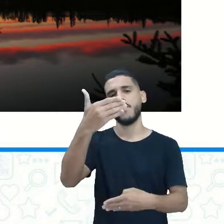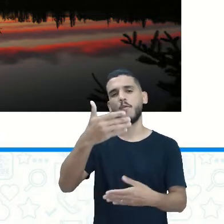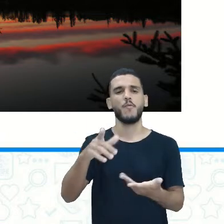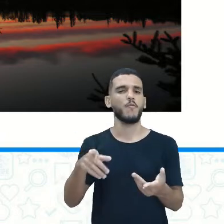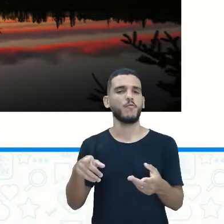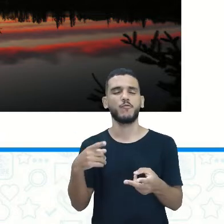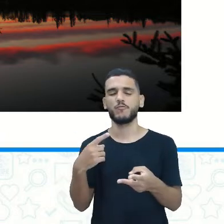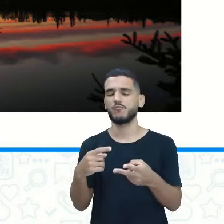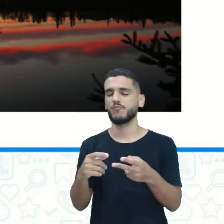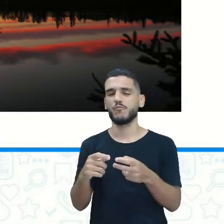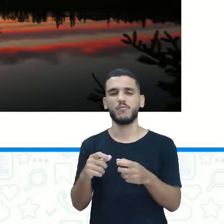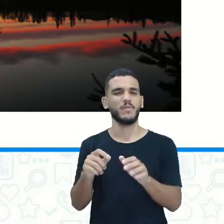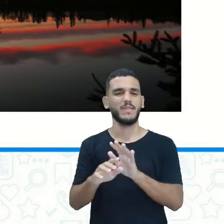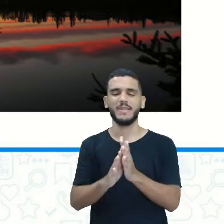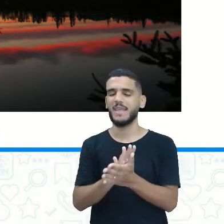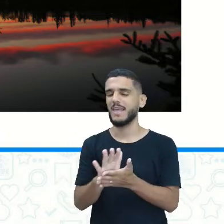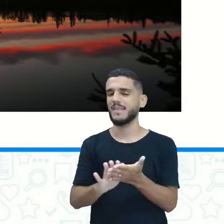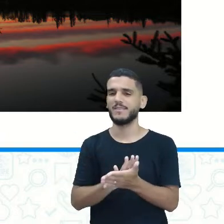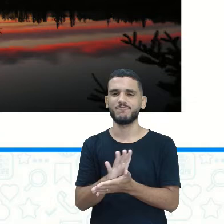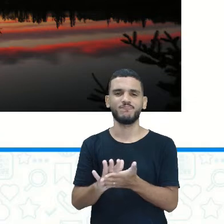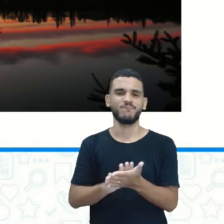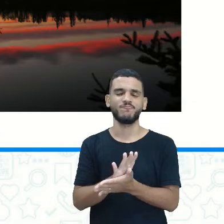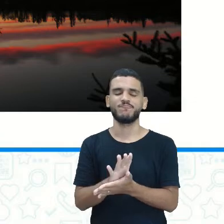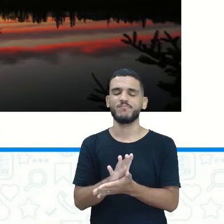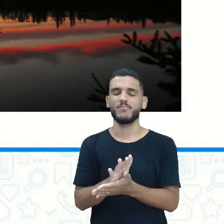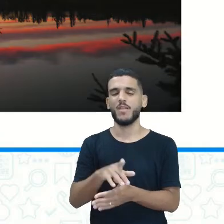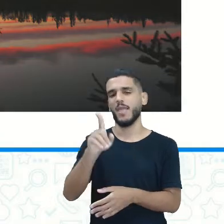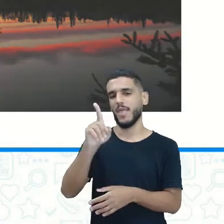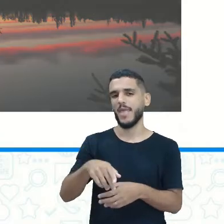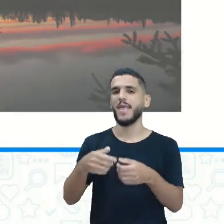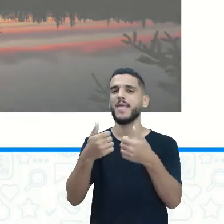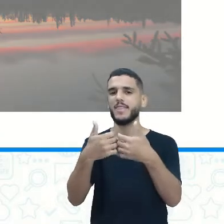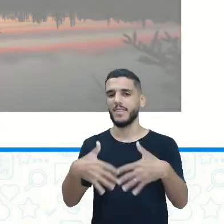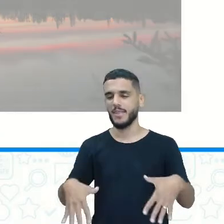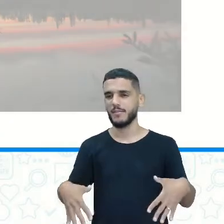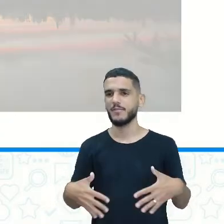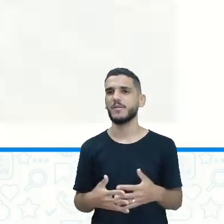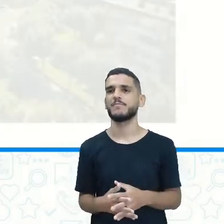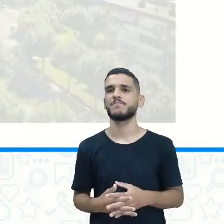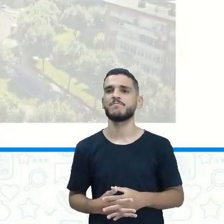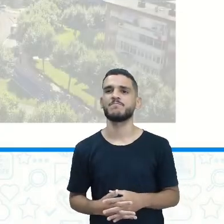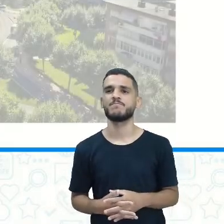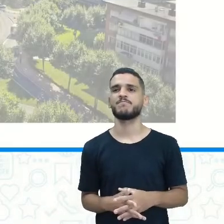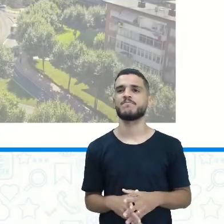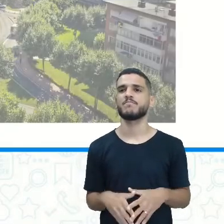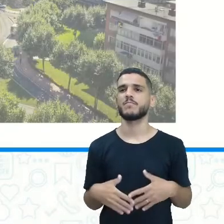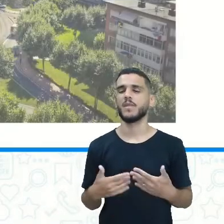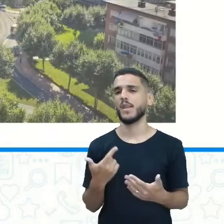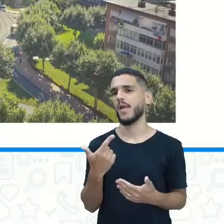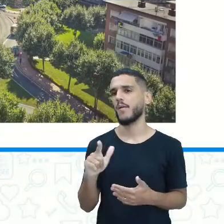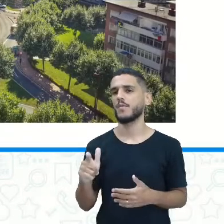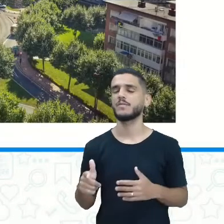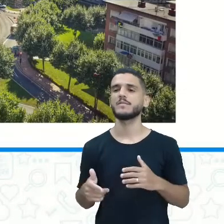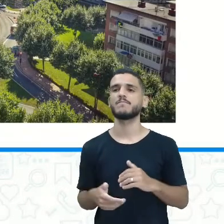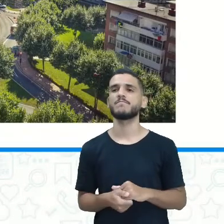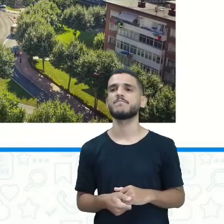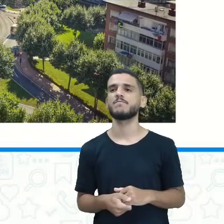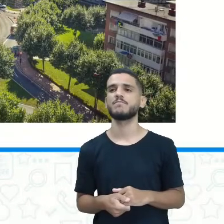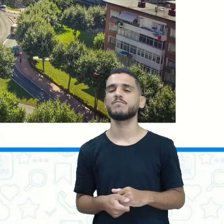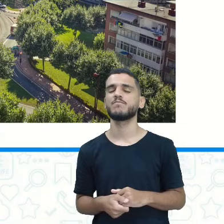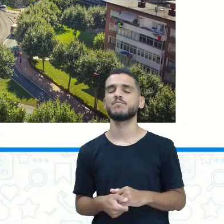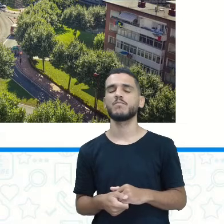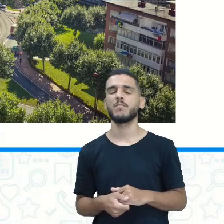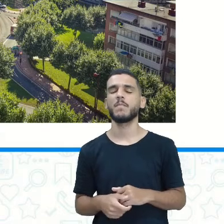nem coisa nenhuma. Então, provavelmente essa é uma paisagem natural. Olha o próximo agora, a próxima imagem. Aí